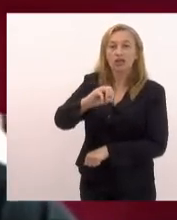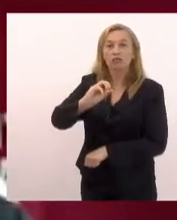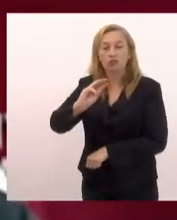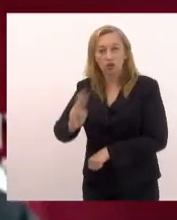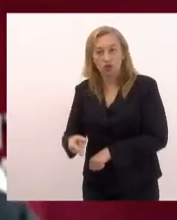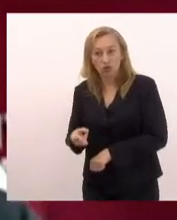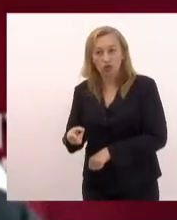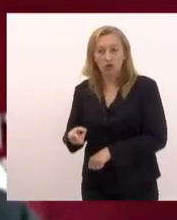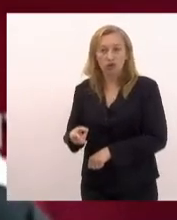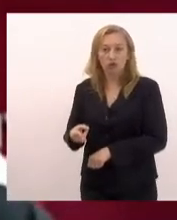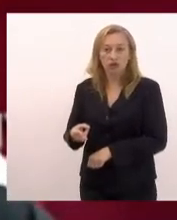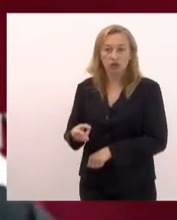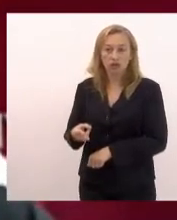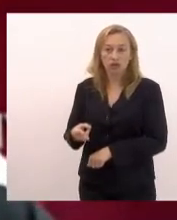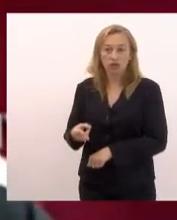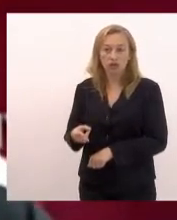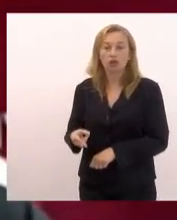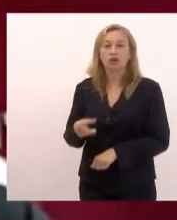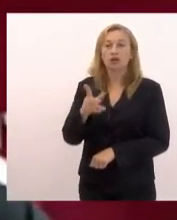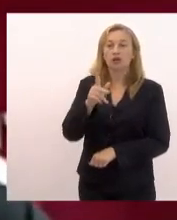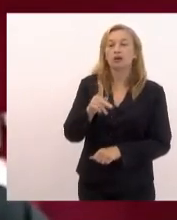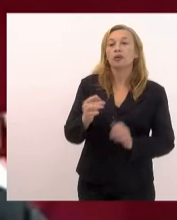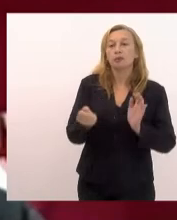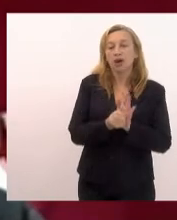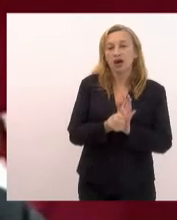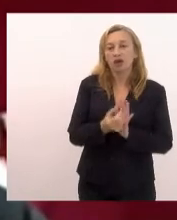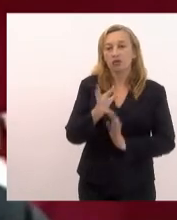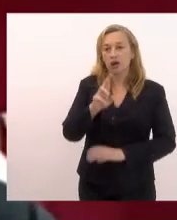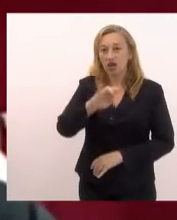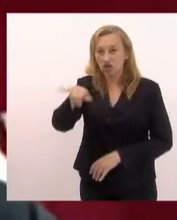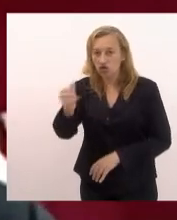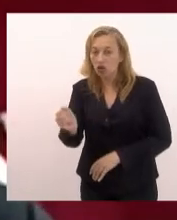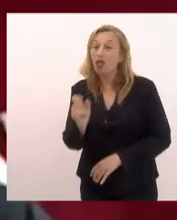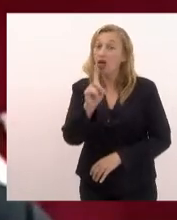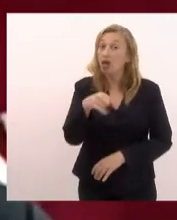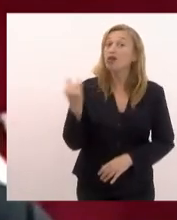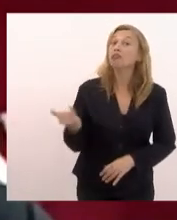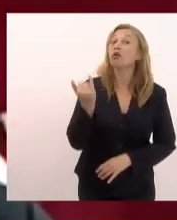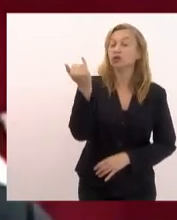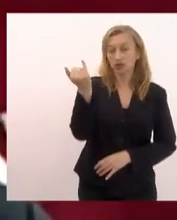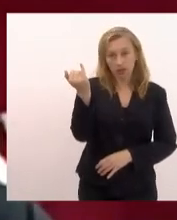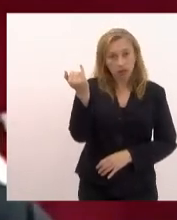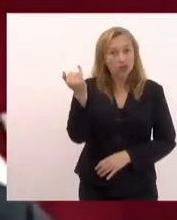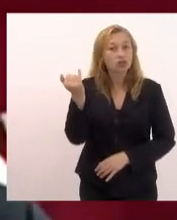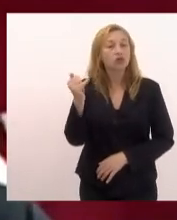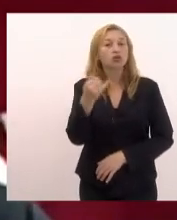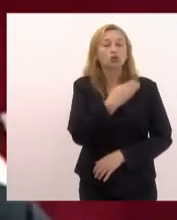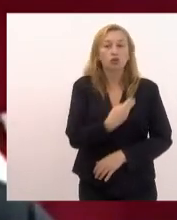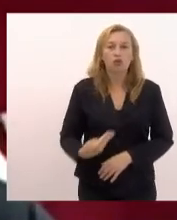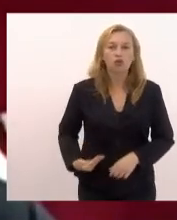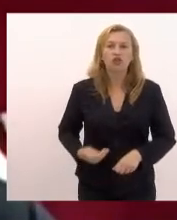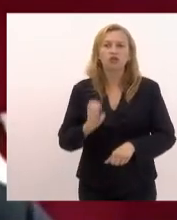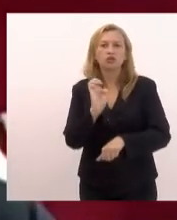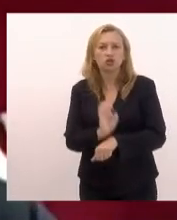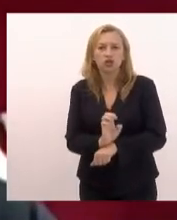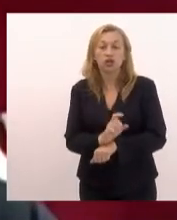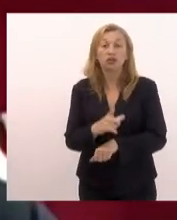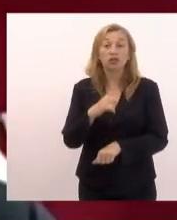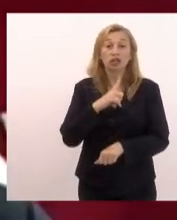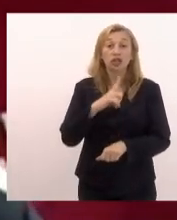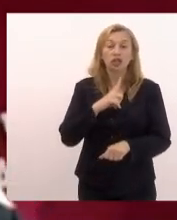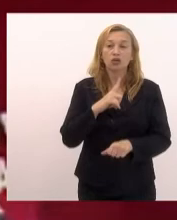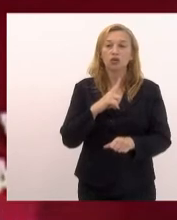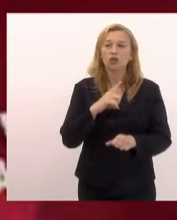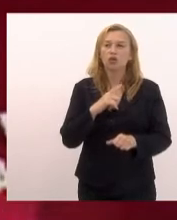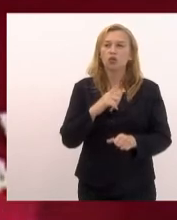ao denominado Pacto RJ. É óbvio que é muito importante que o governo do estado tenha um